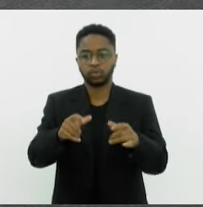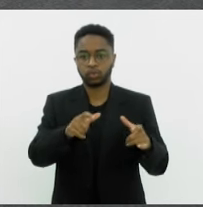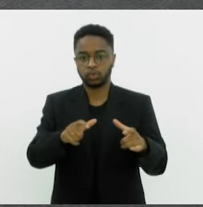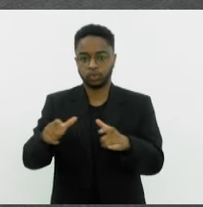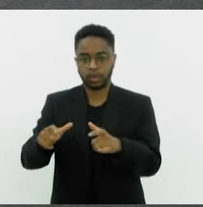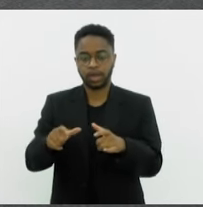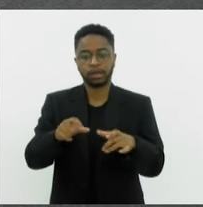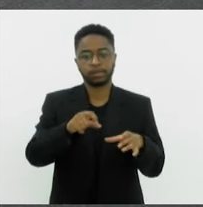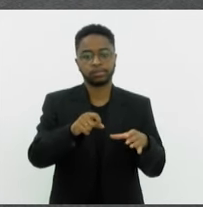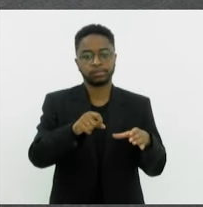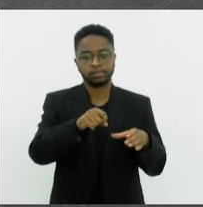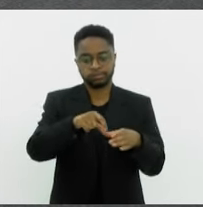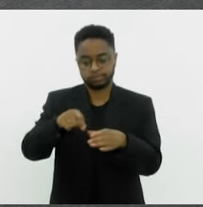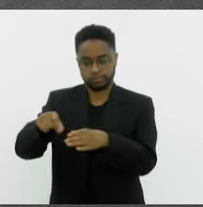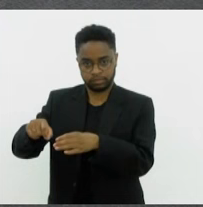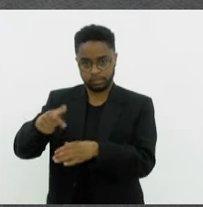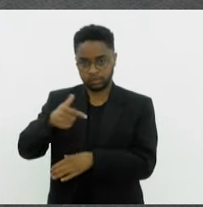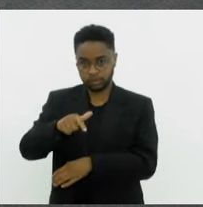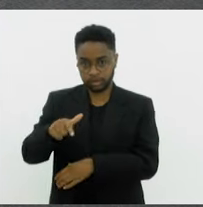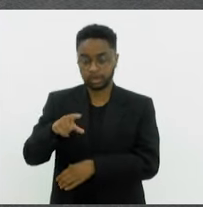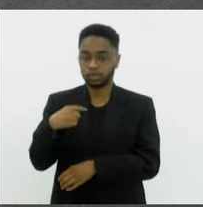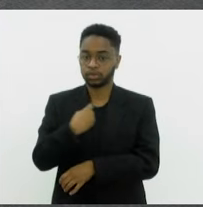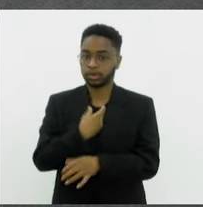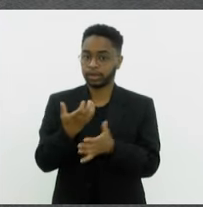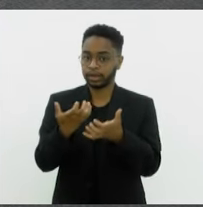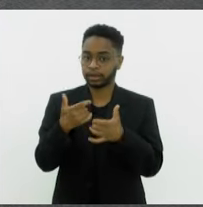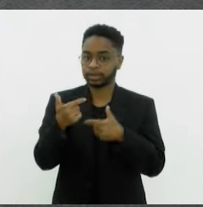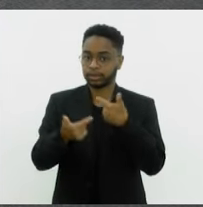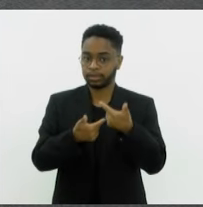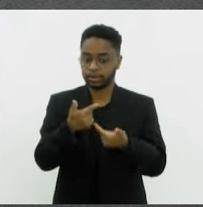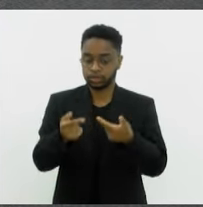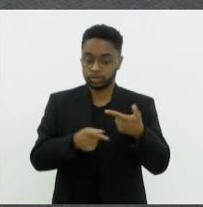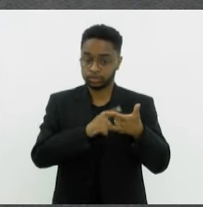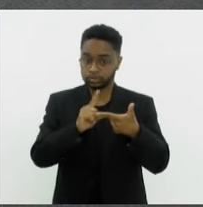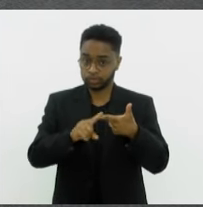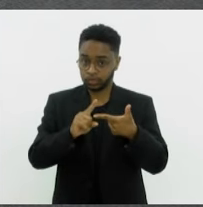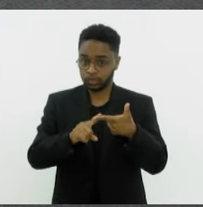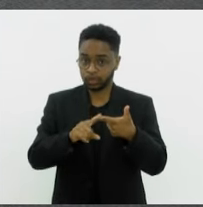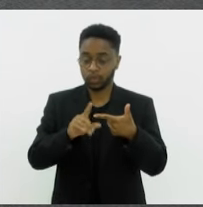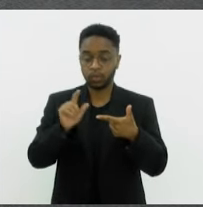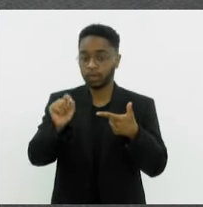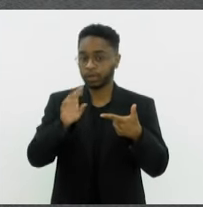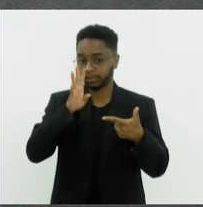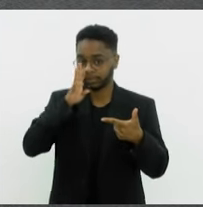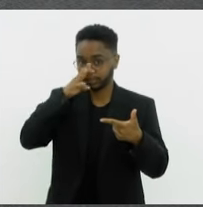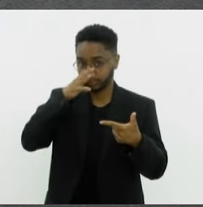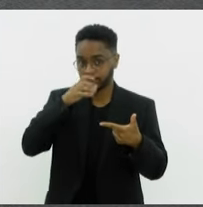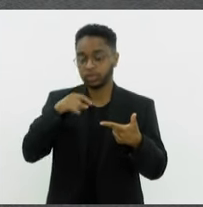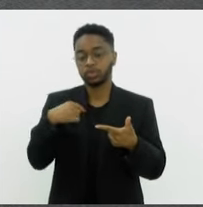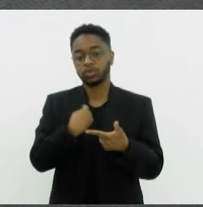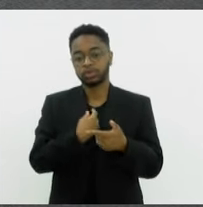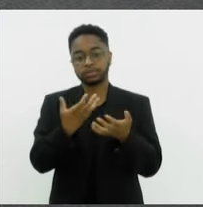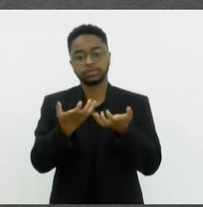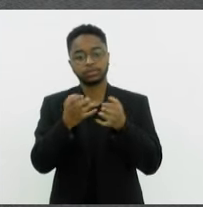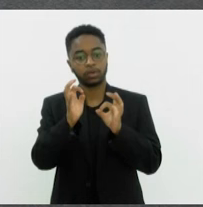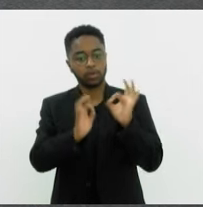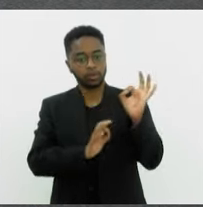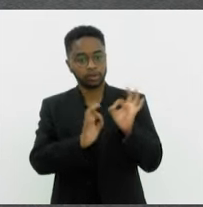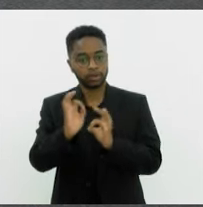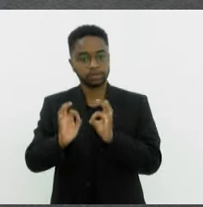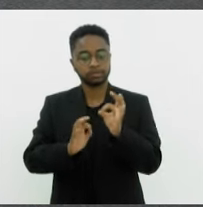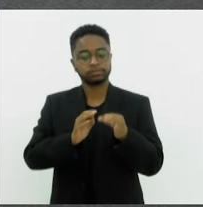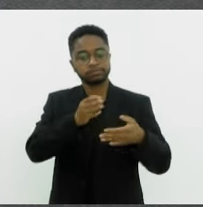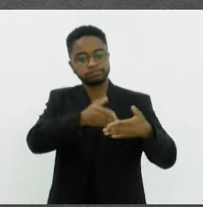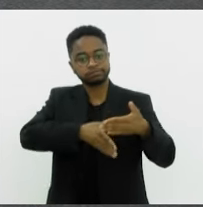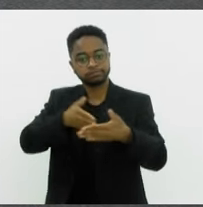queremos trabalhar. Nossa segunda tarefa é resistir, entrar bem organizado, enfrentar para